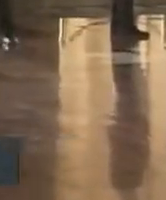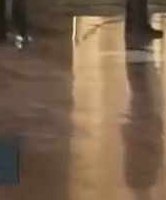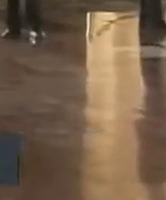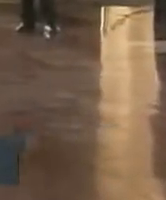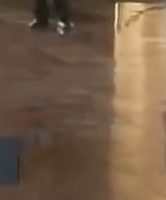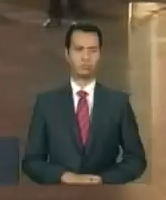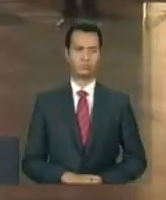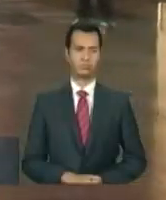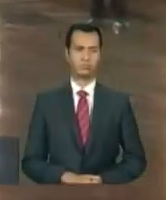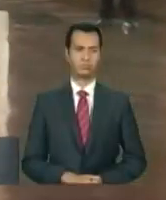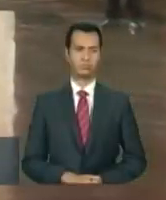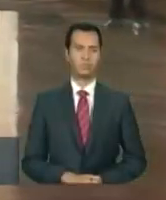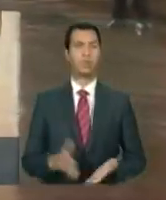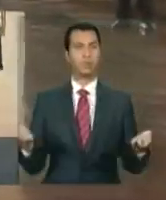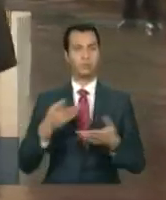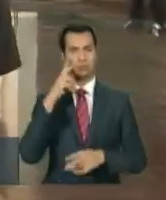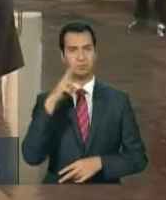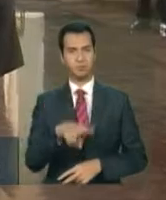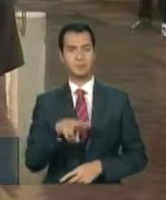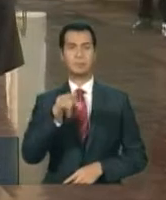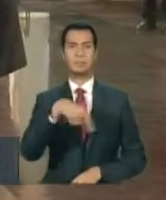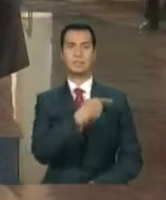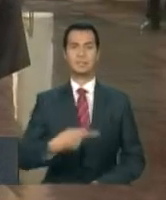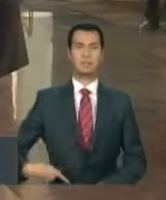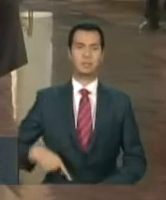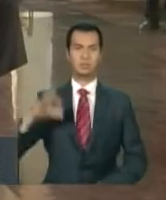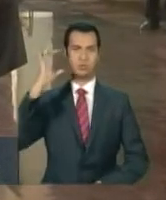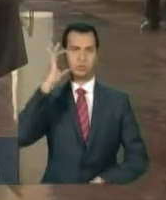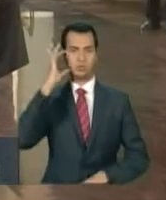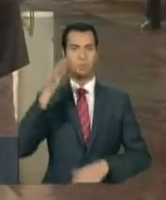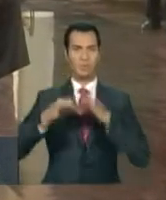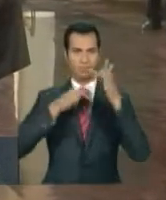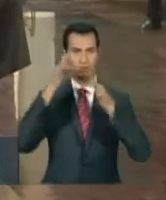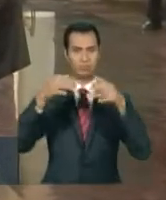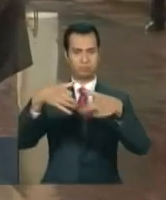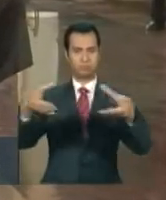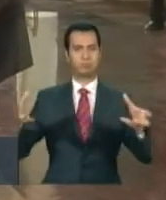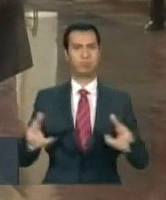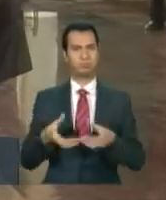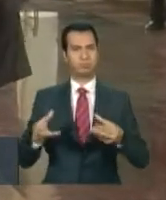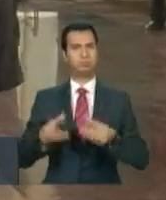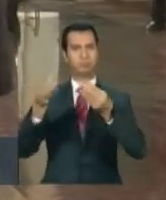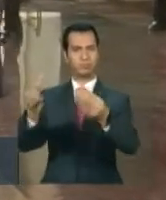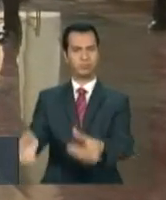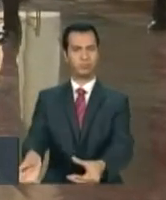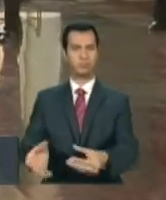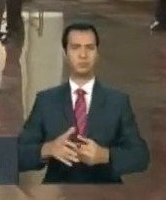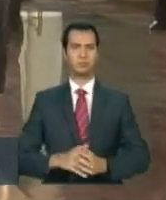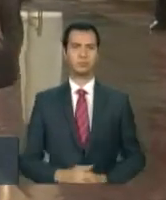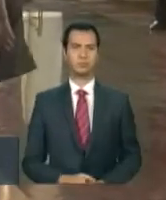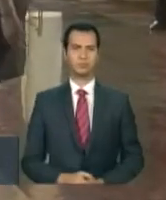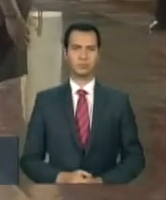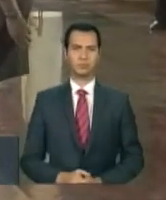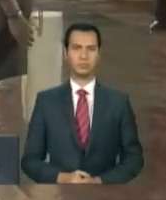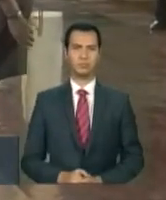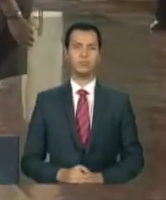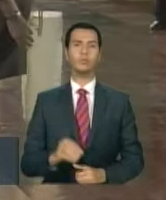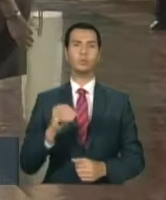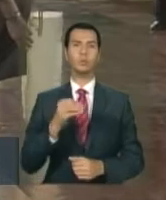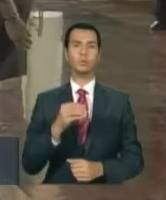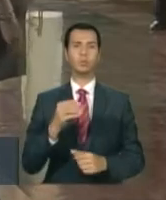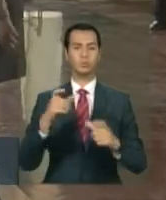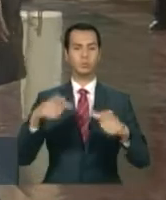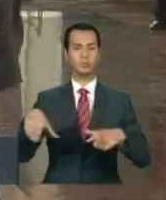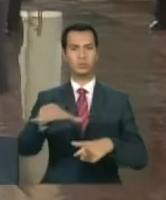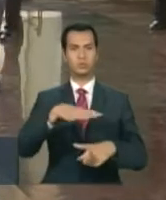Agora você está vendo o momento em que a presidenta Dilma Rousseff faz a sua homenagem, fazendo a deposição de flores no túmulo